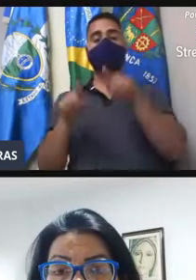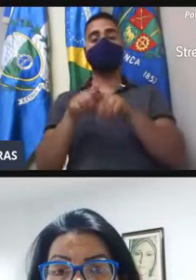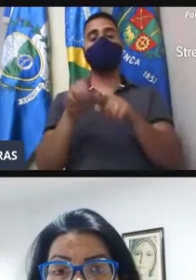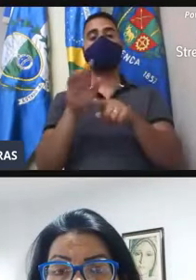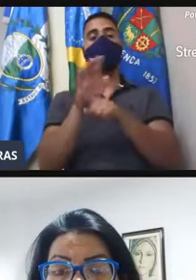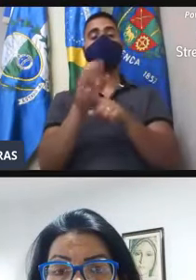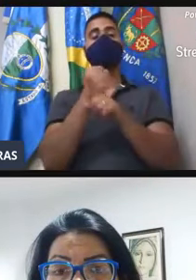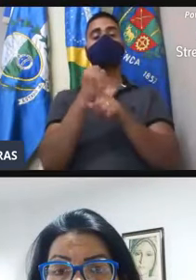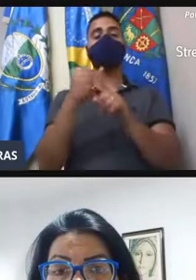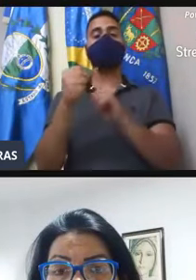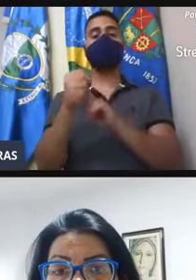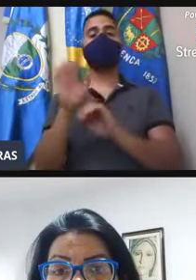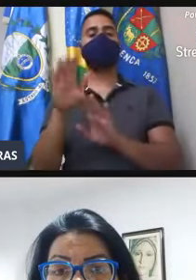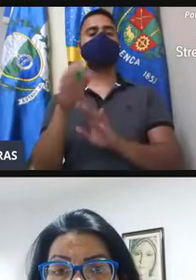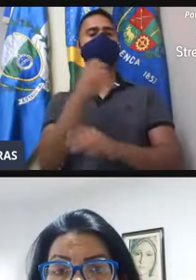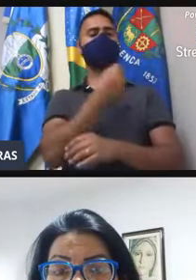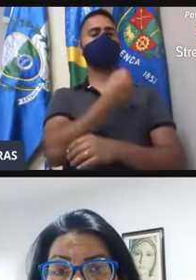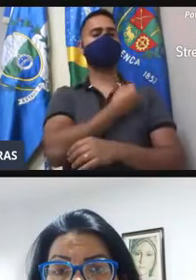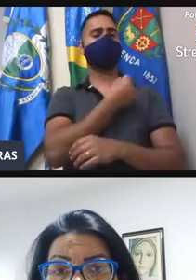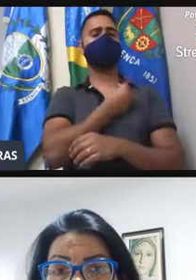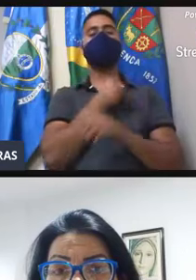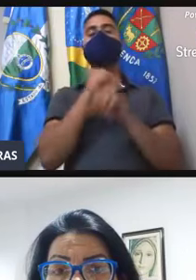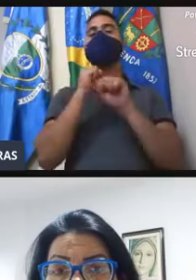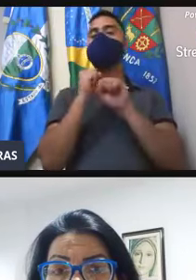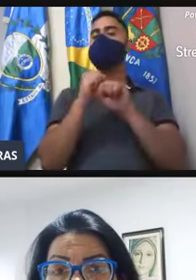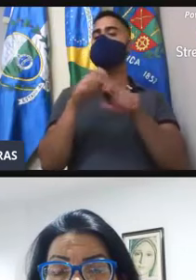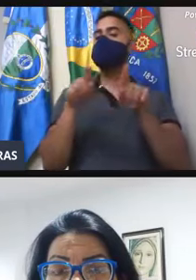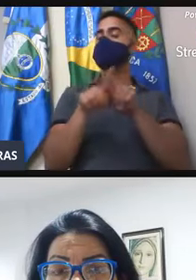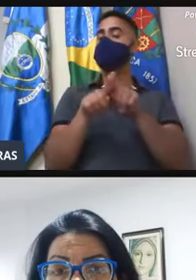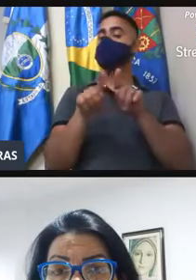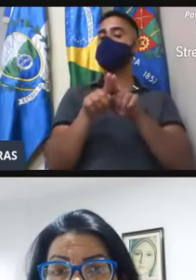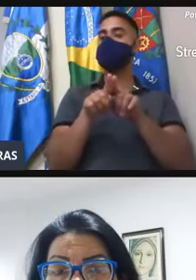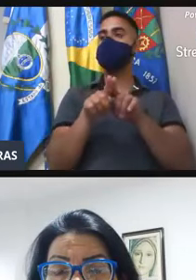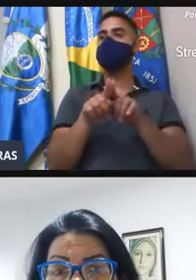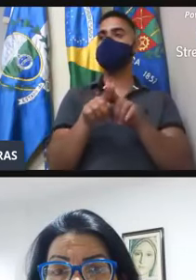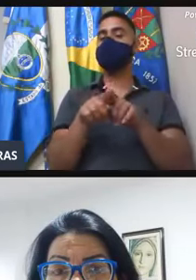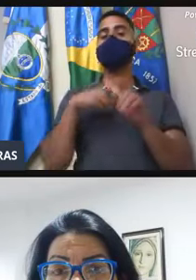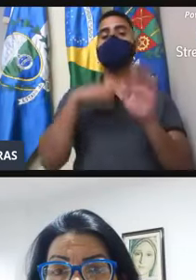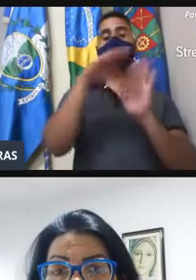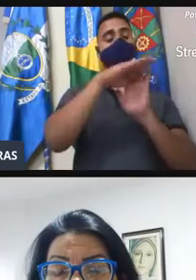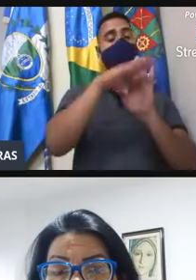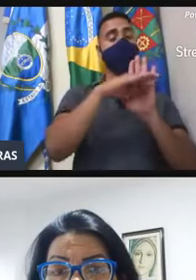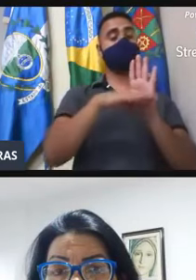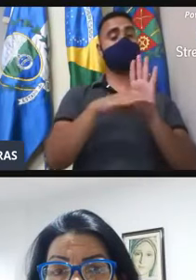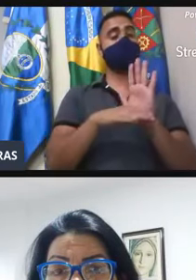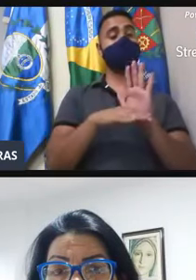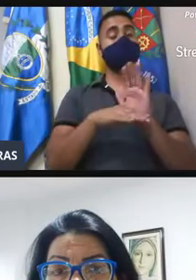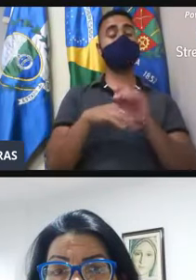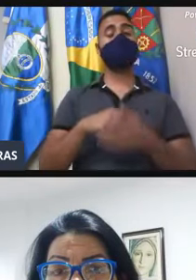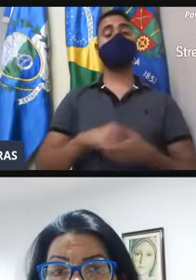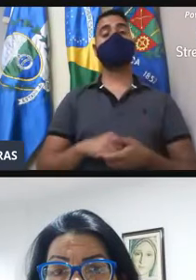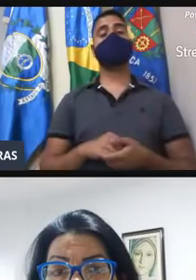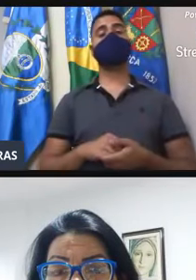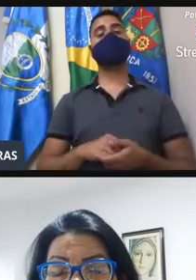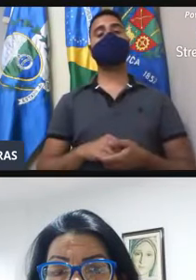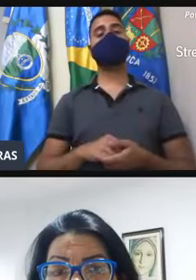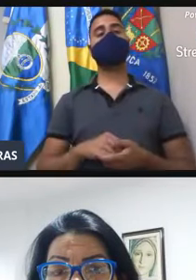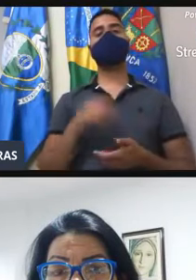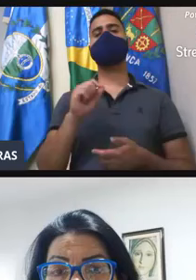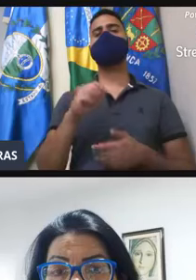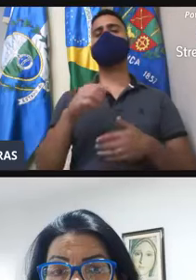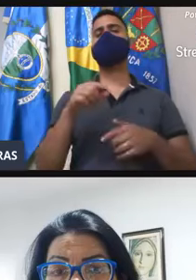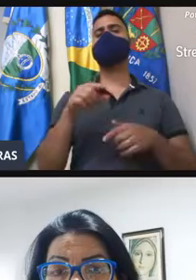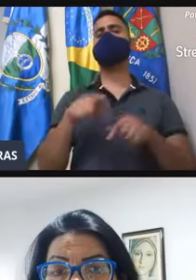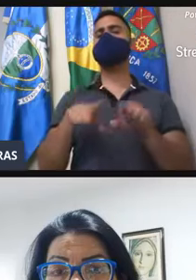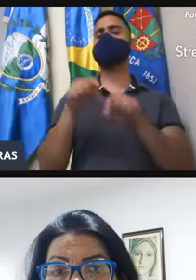Social. Mas esses números a gente pode estar documentando, inclusive com relação a esse